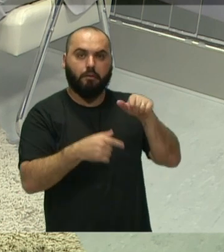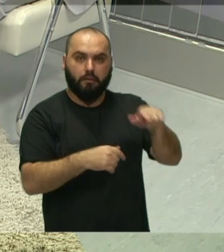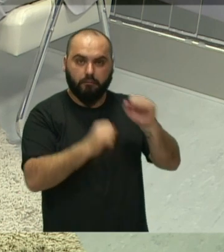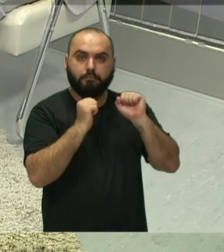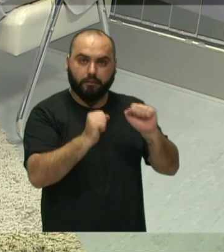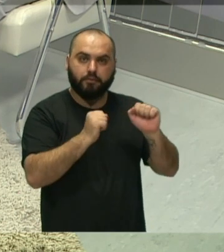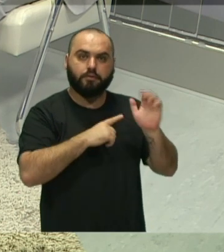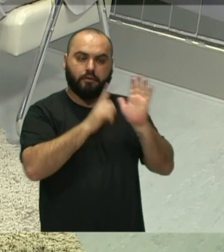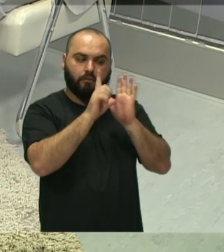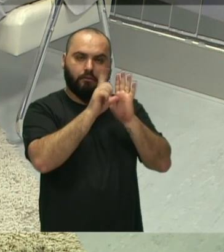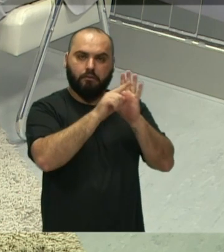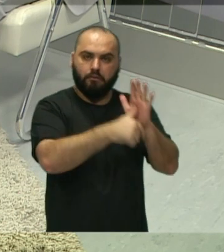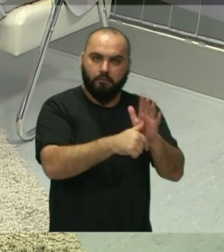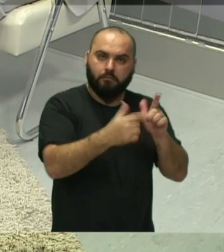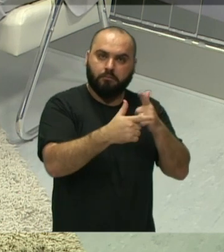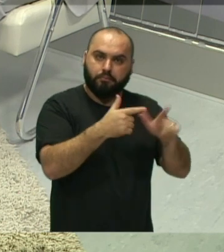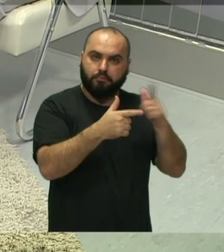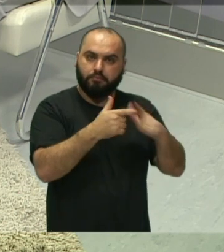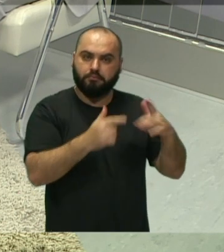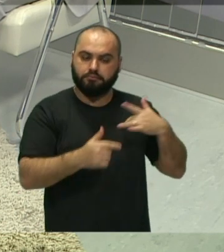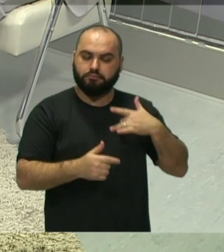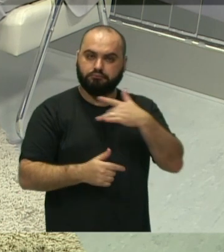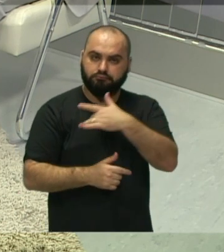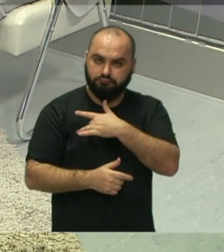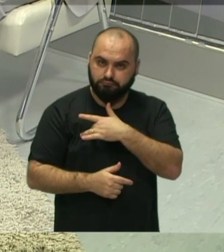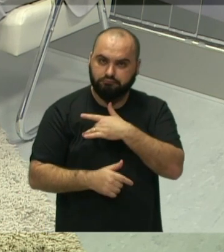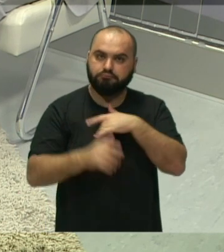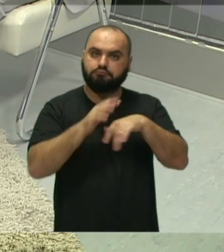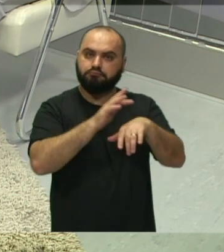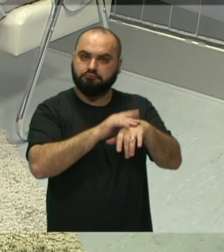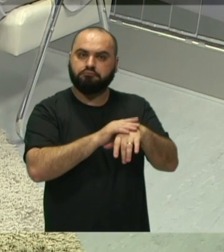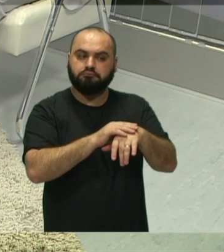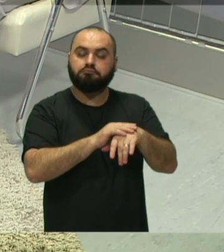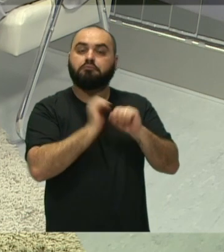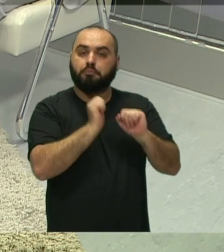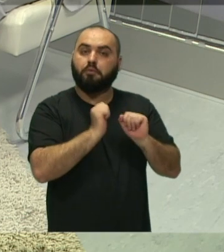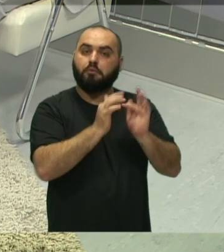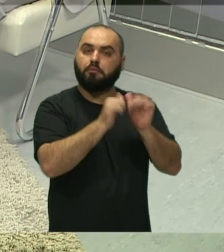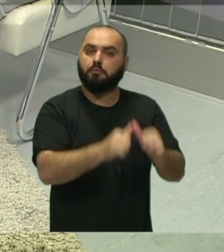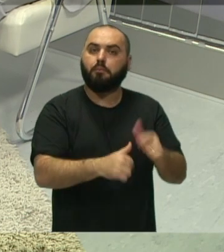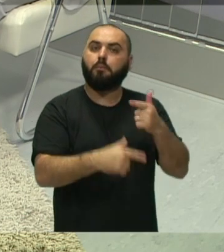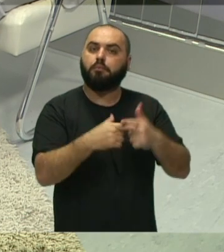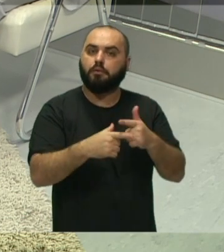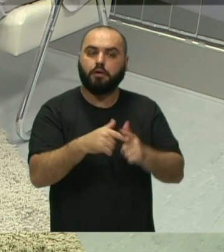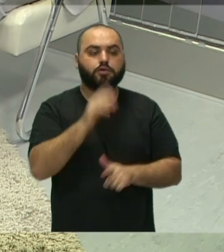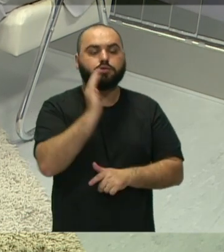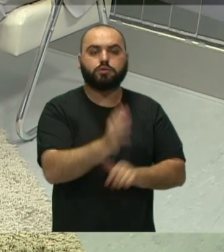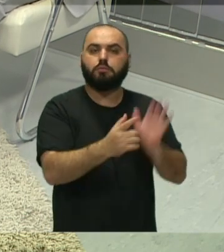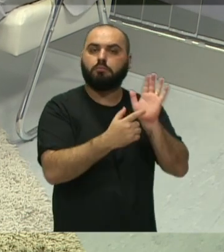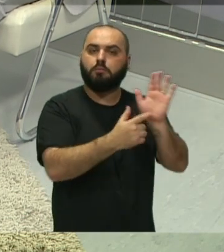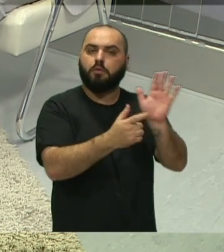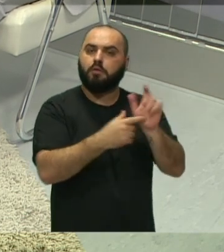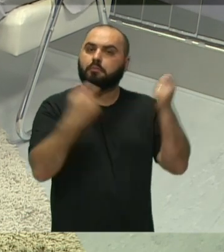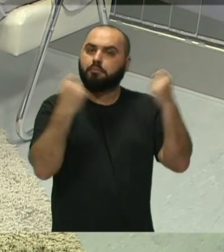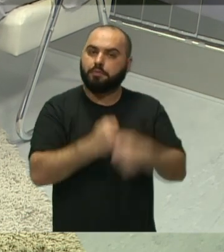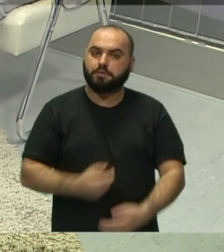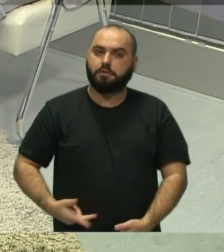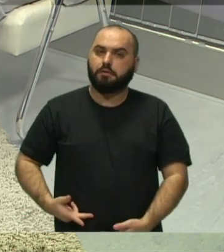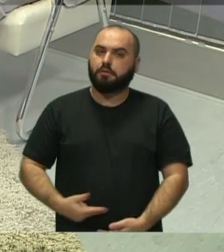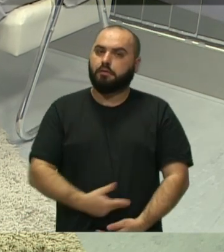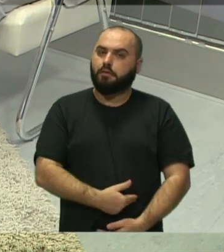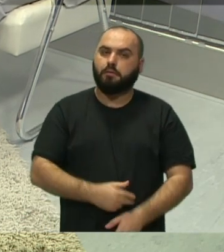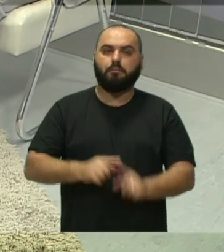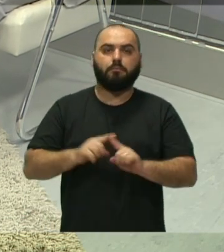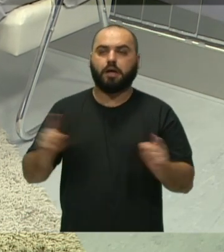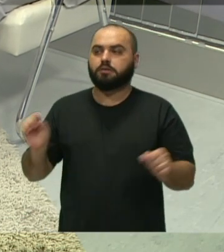sequelas, né, e problemas, efeitos colaterais maiores, porque ela já tem todos os indicativos que precisa de uma cesárea e ainda